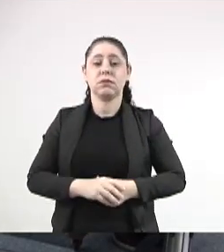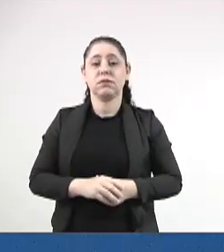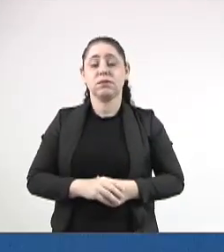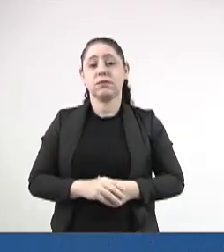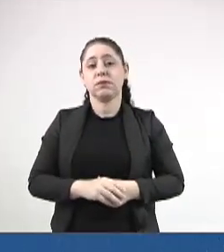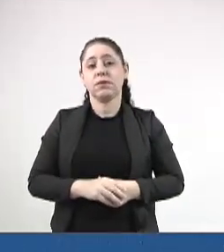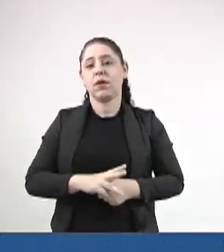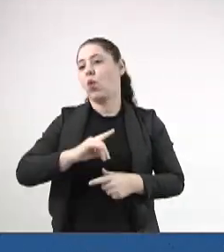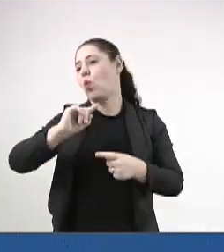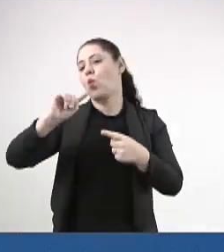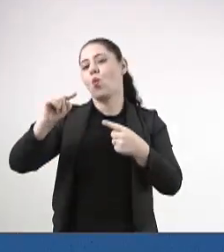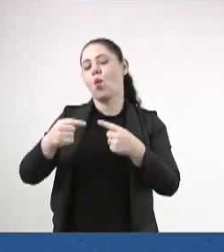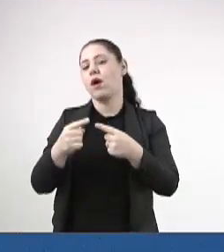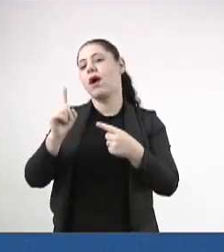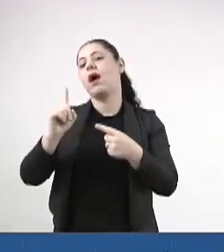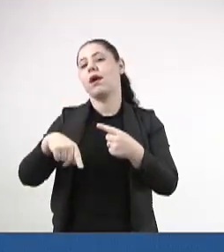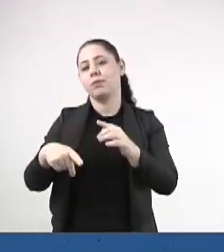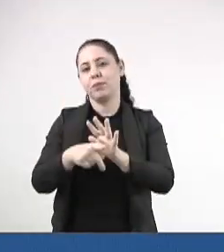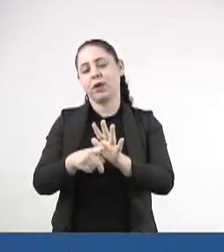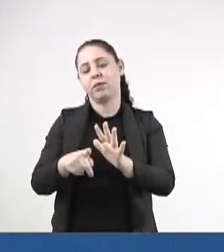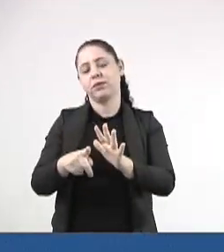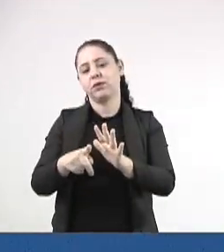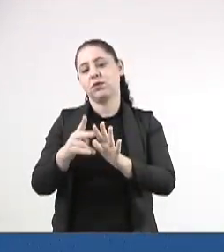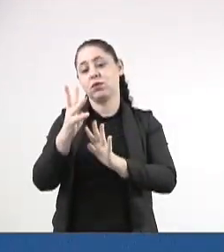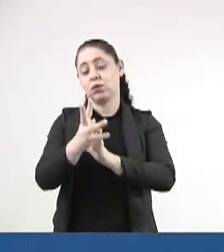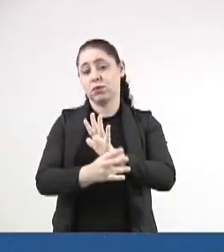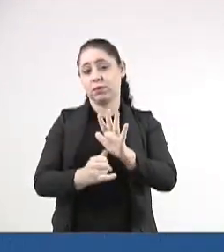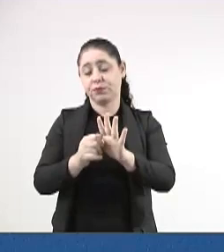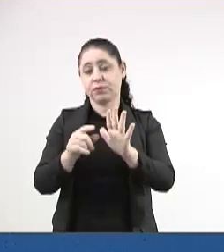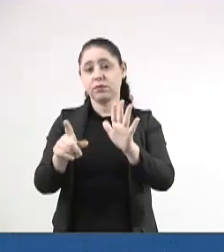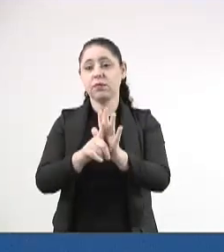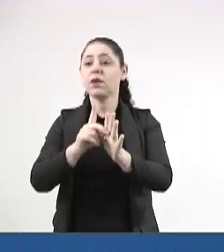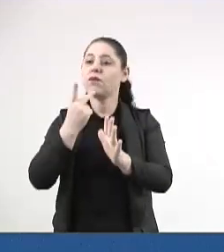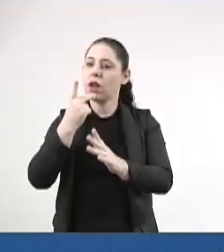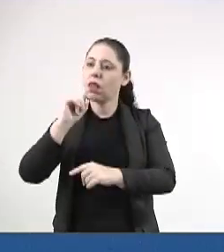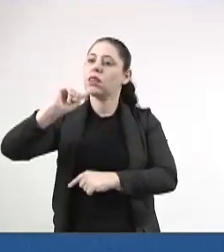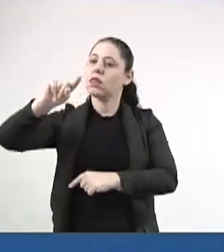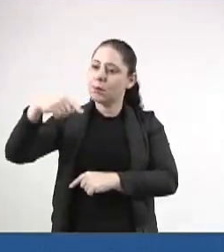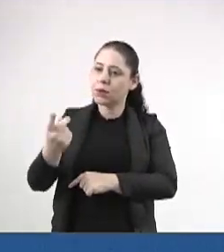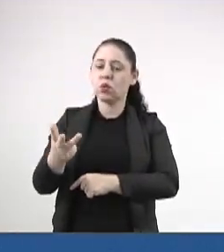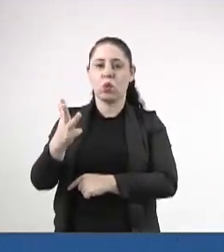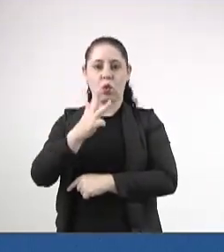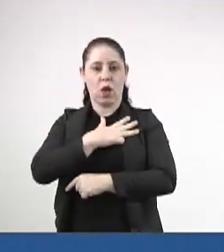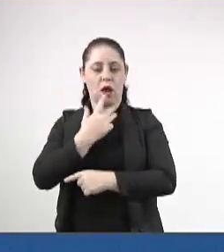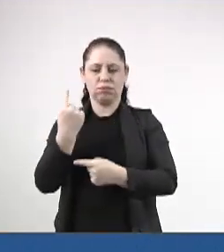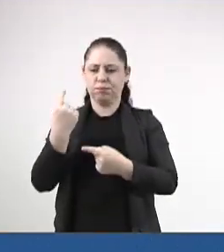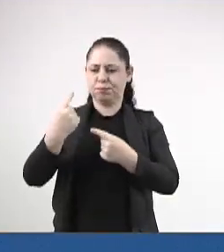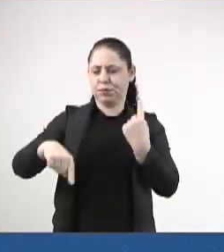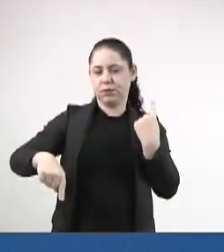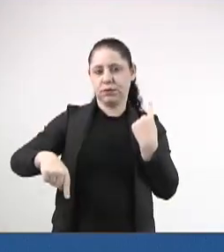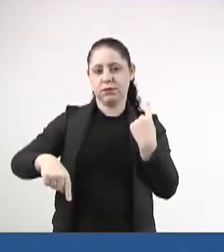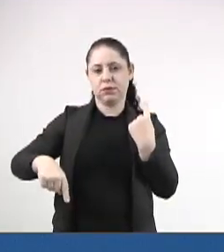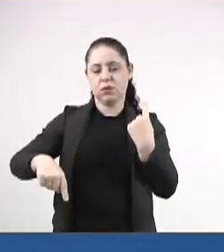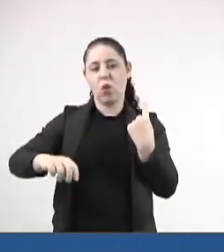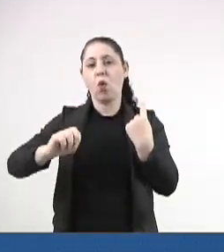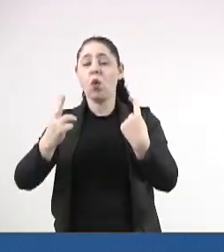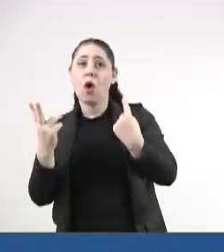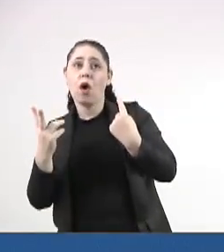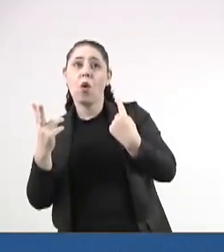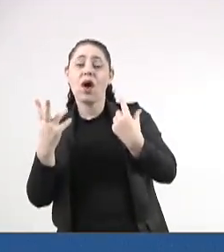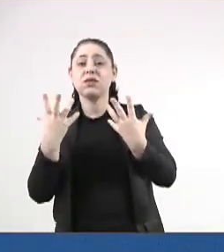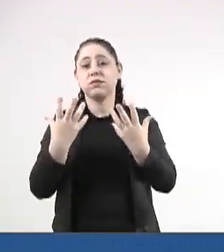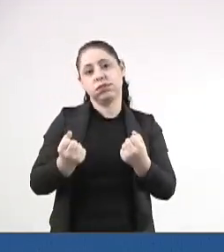Esse é o objetivo do projeto, para dizer depois que o Lula é contra ou a favor